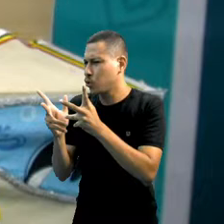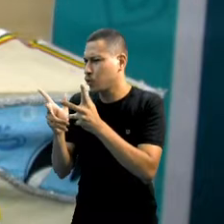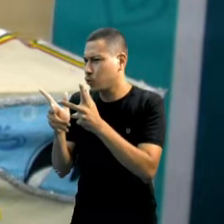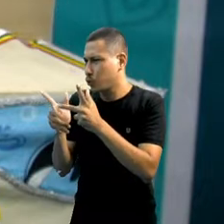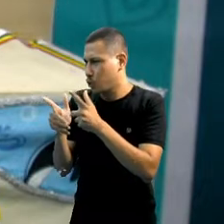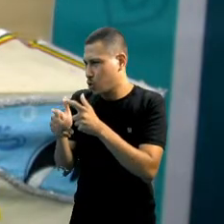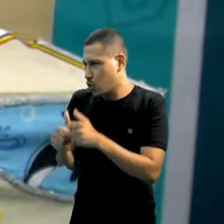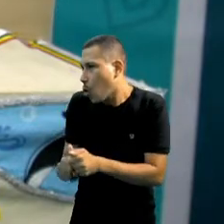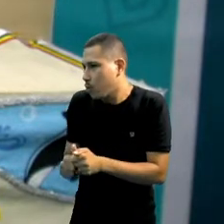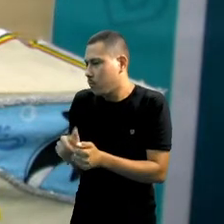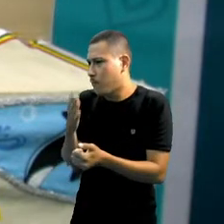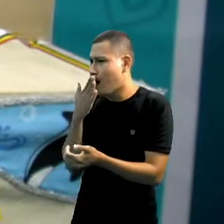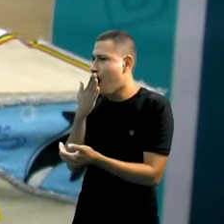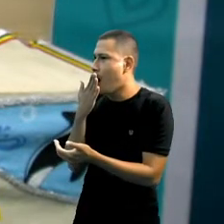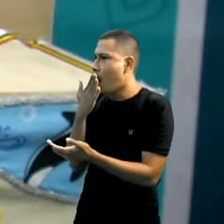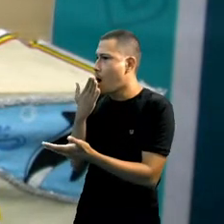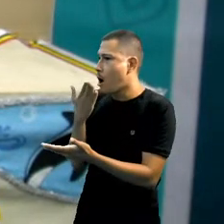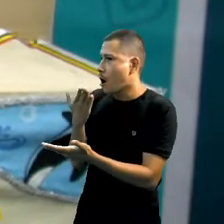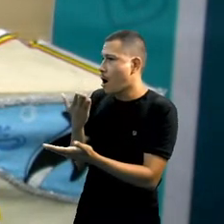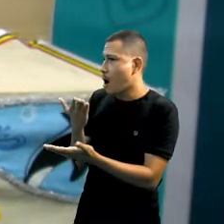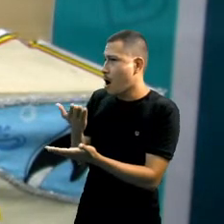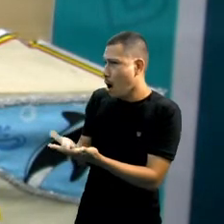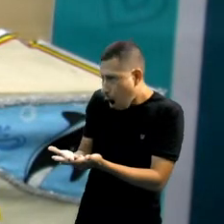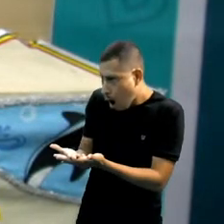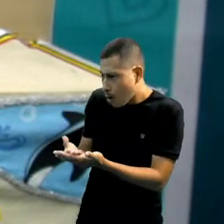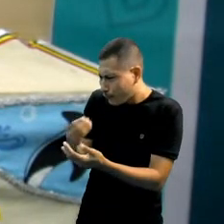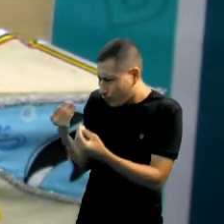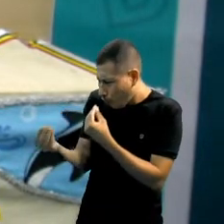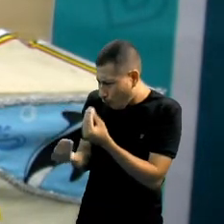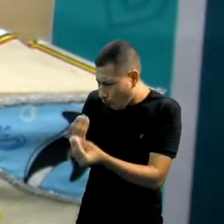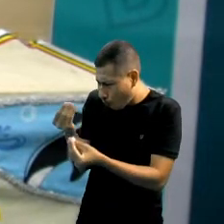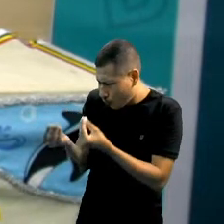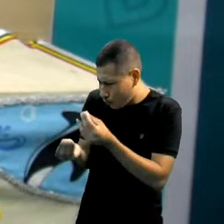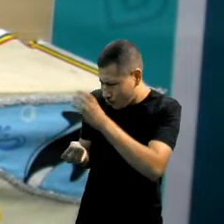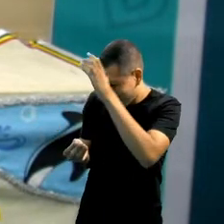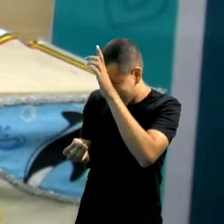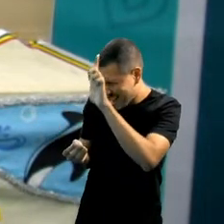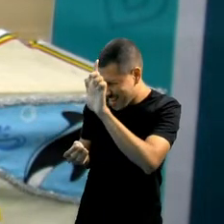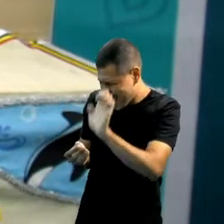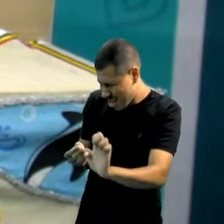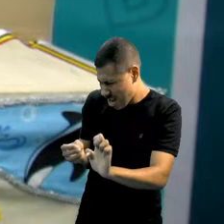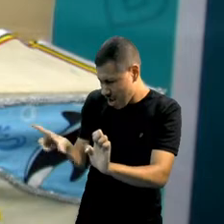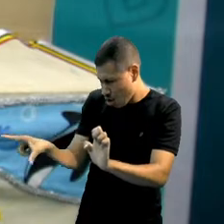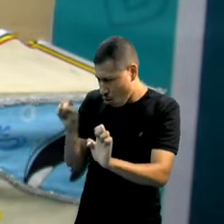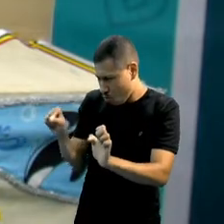ficaram assim, ó, de boca aberta. Como é que ela escolheu ele?